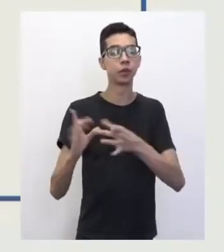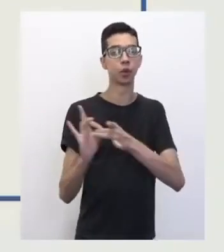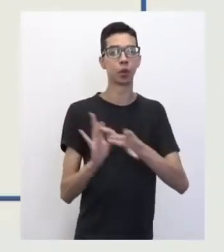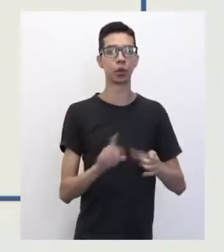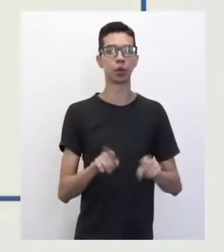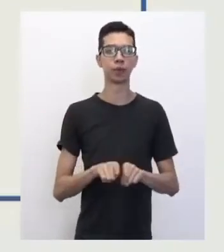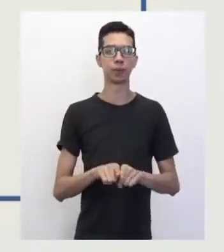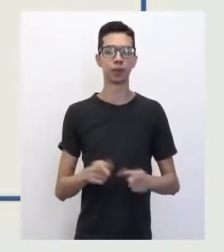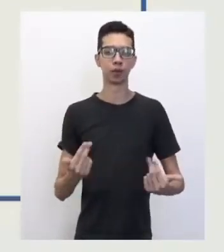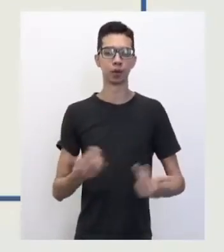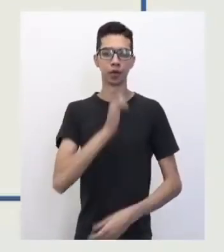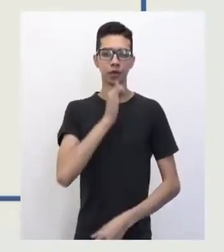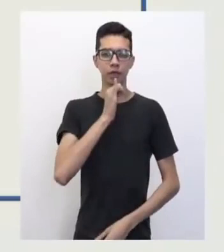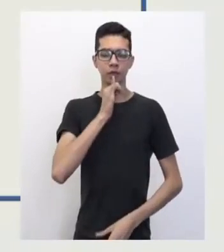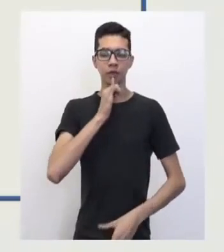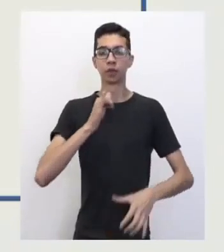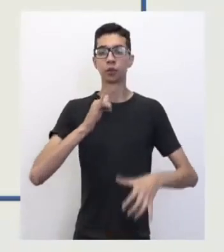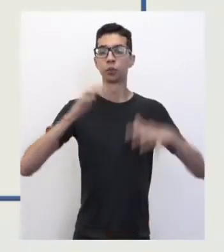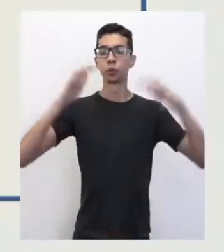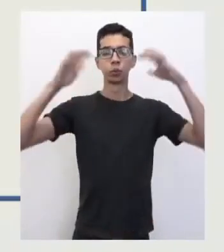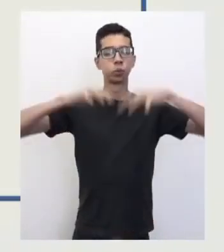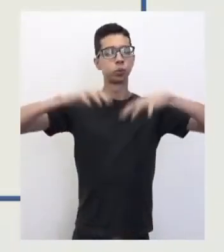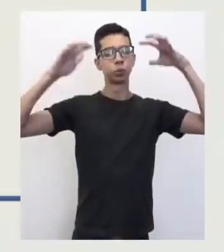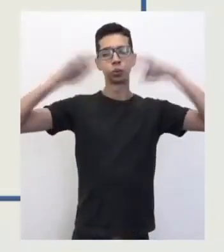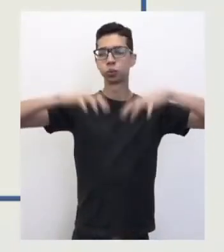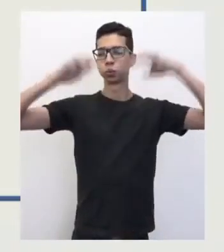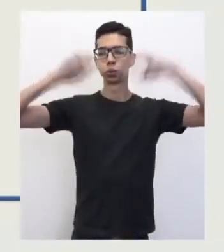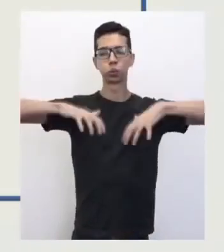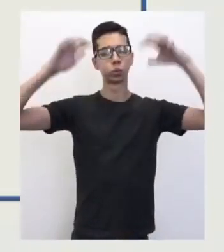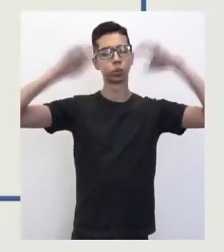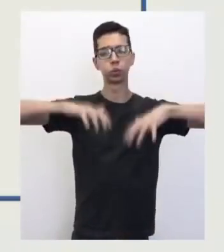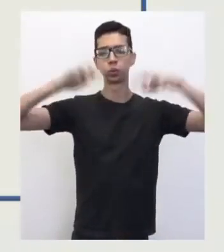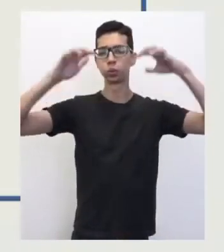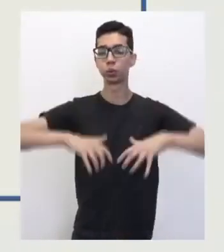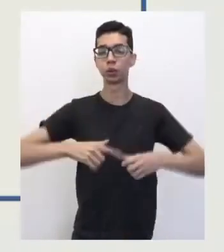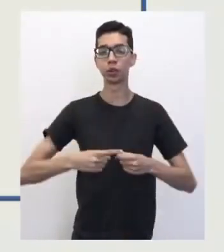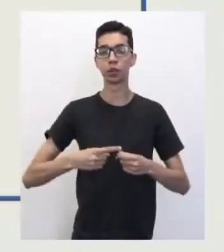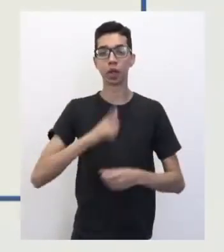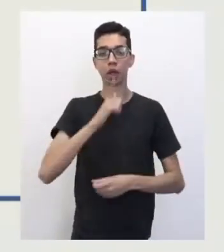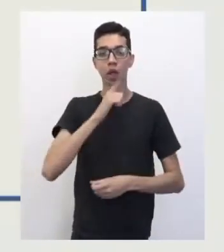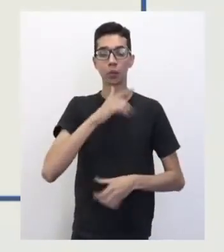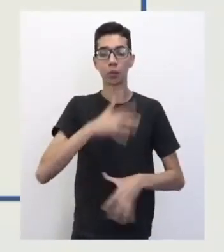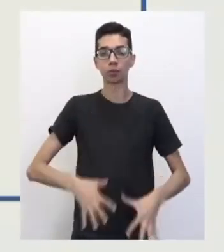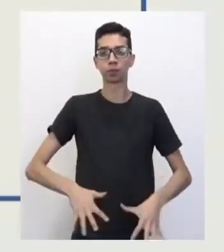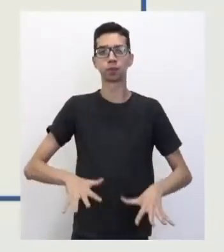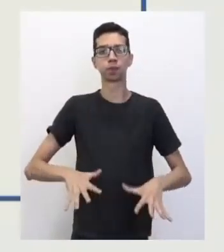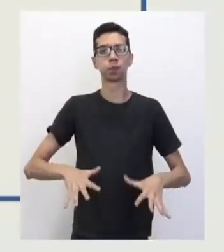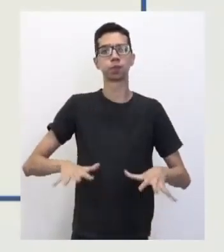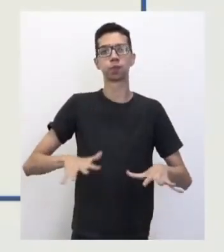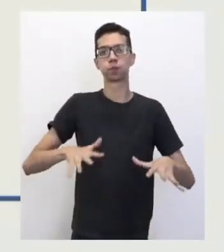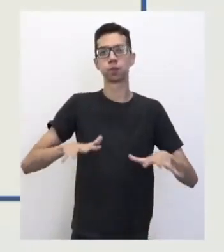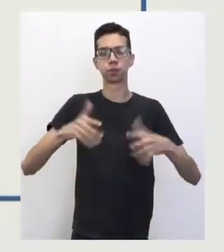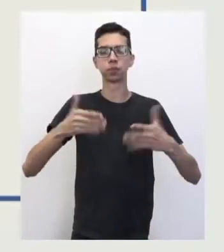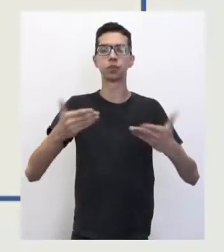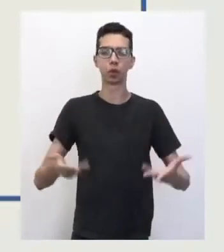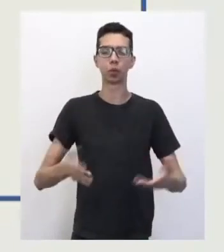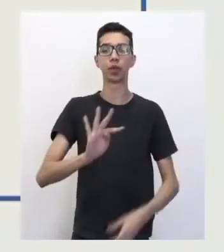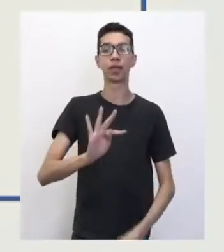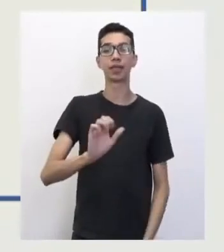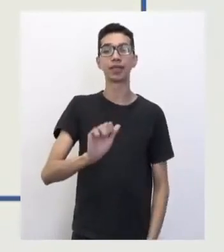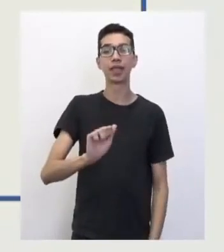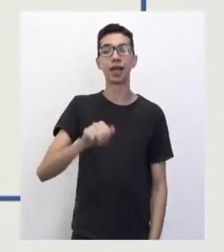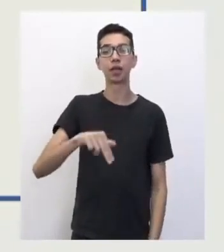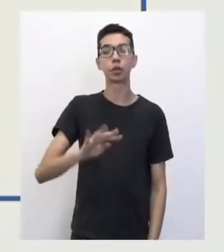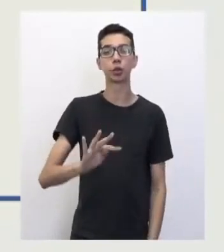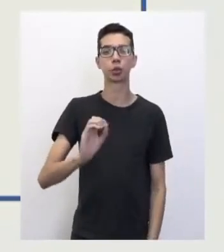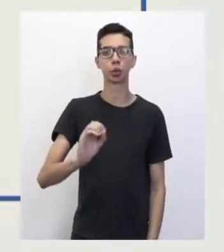um exemplo, choveu tanto que alagou a cidade. Então, esse tanto que, né, indica